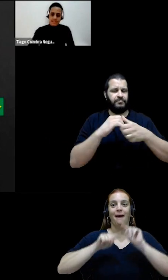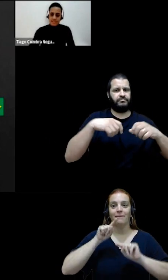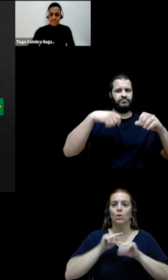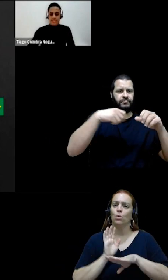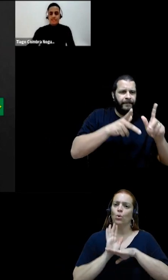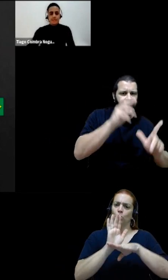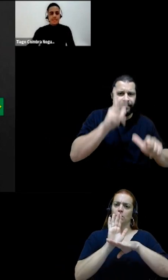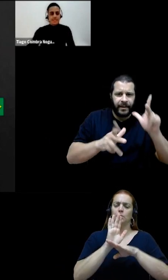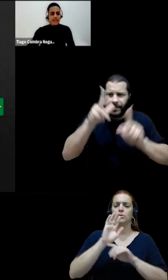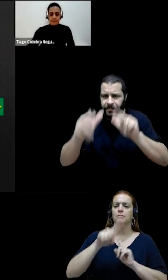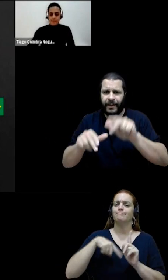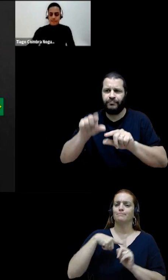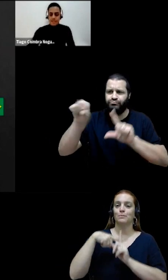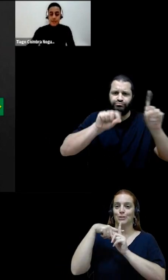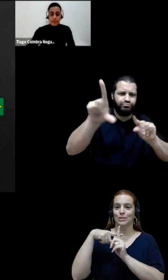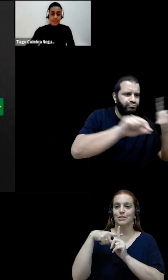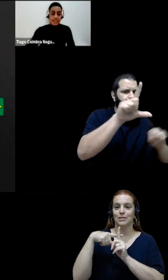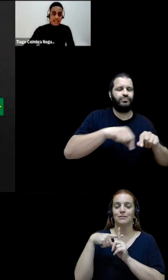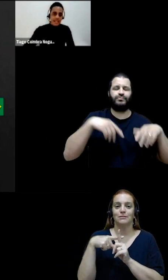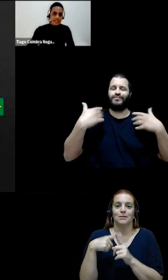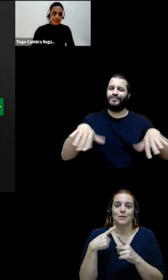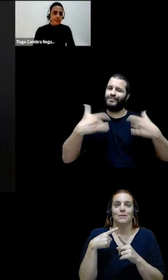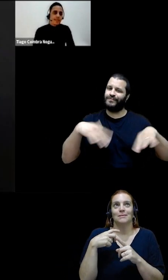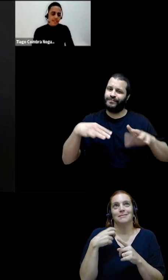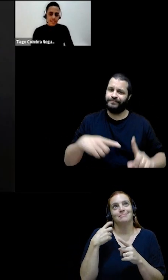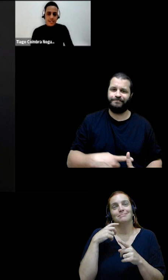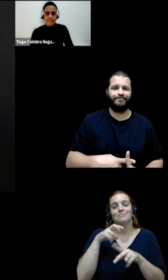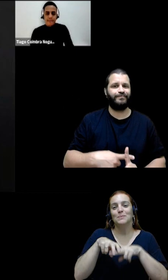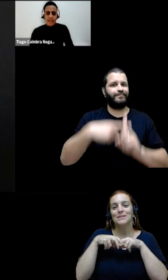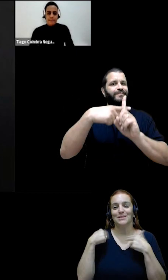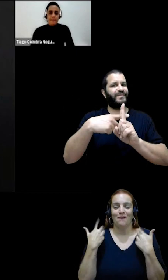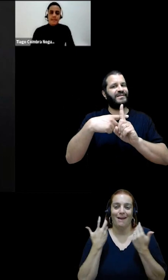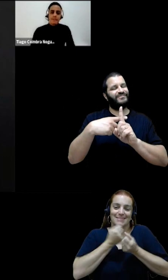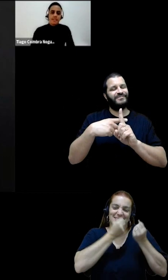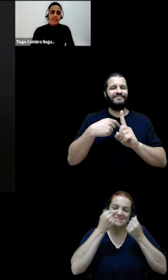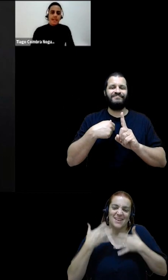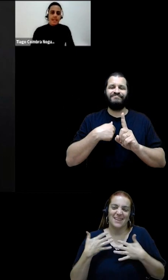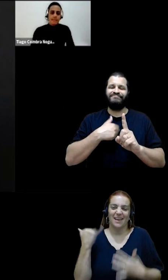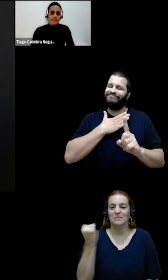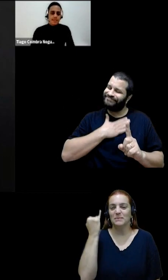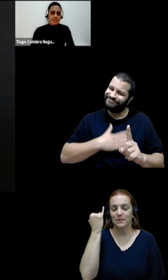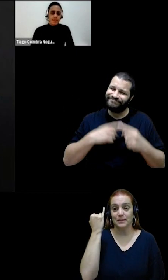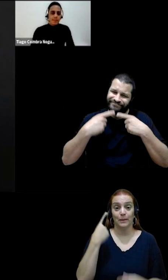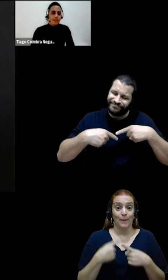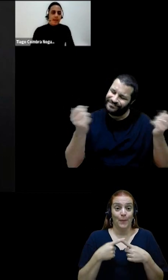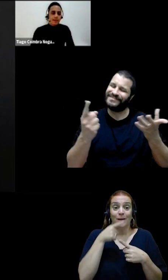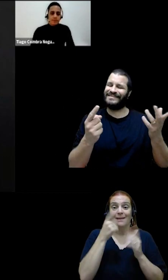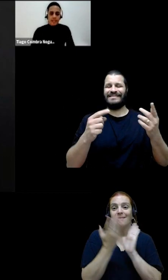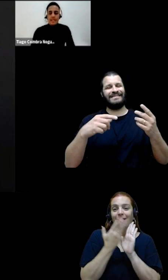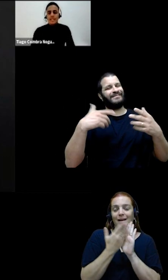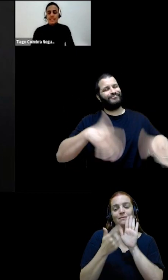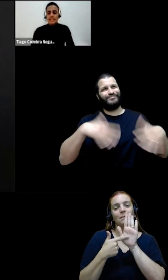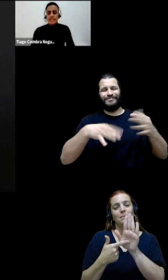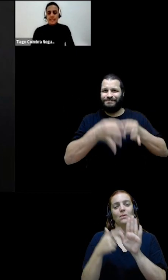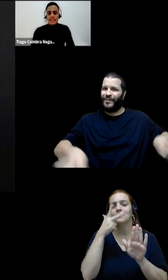bastante significativas, e eu queria destacar para vocês por que ele é tão importante, né? Primeiro, porque ele busca ser um manual,